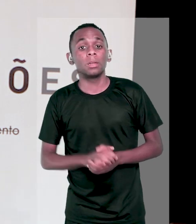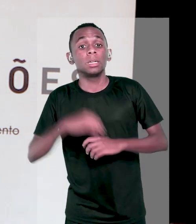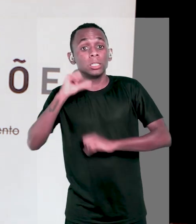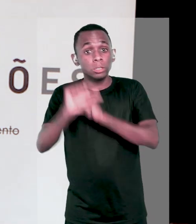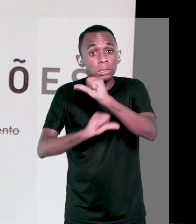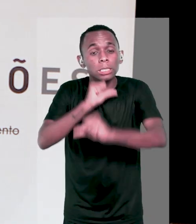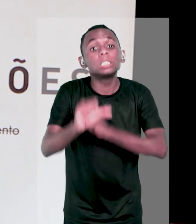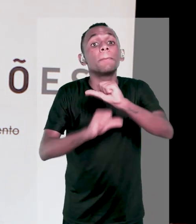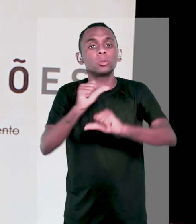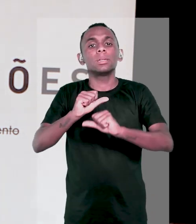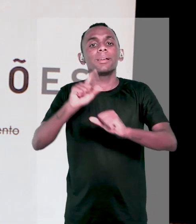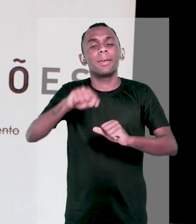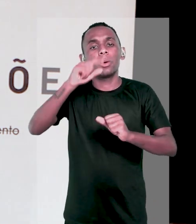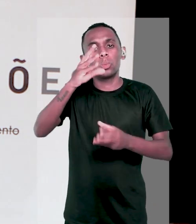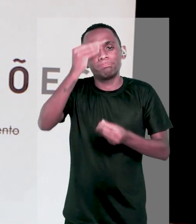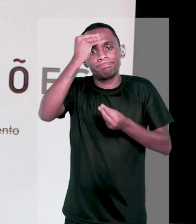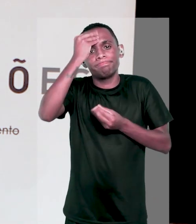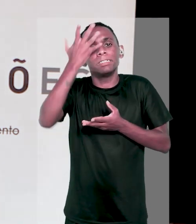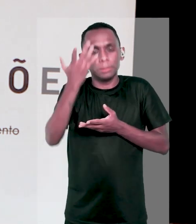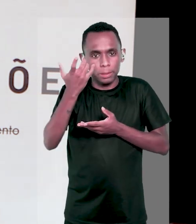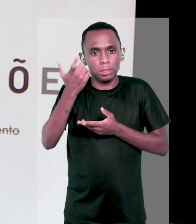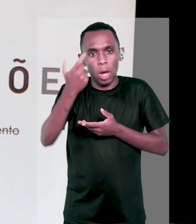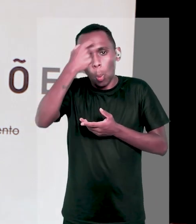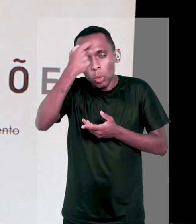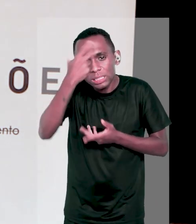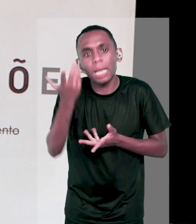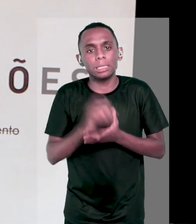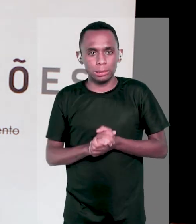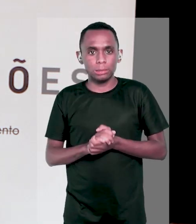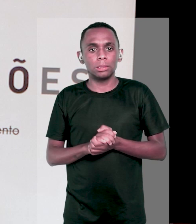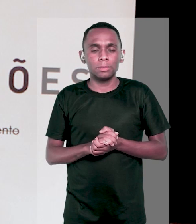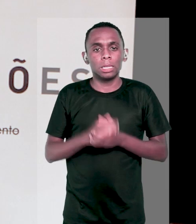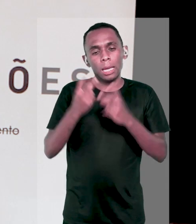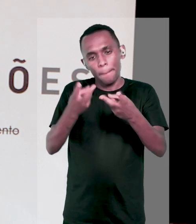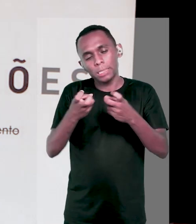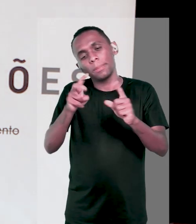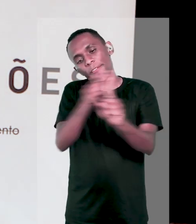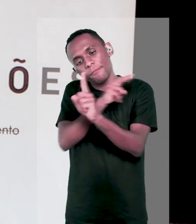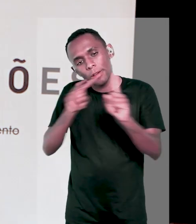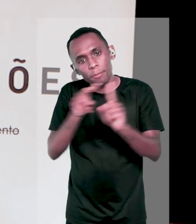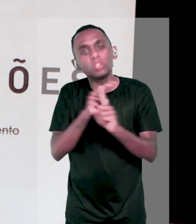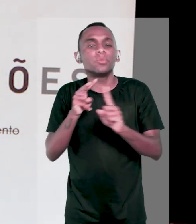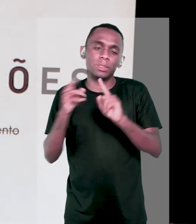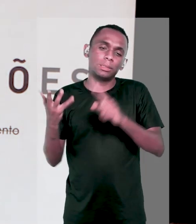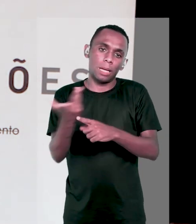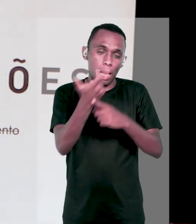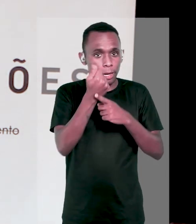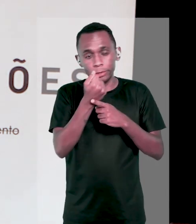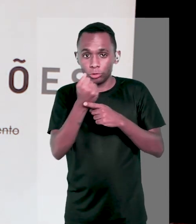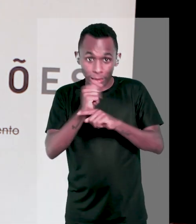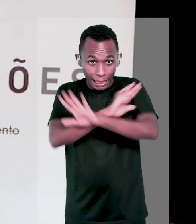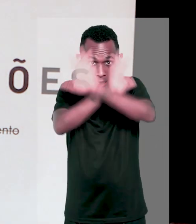renovação ela dura enquanto parecer diferente daquilo que o seu autor havia feito ela dura